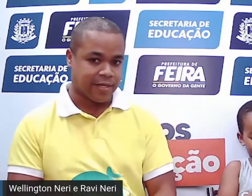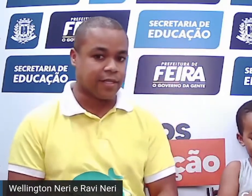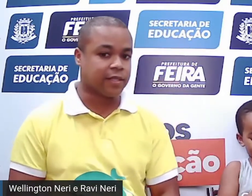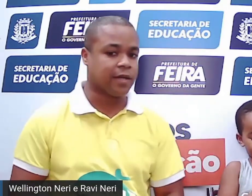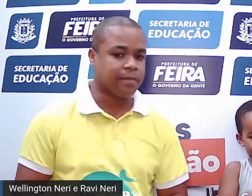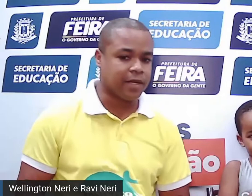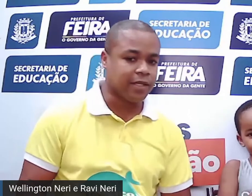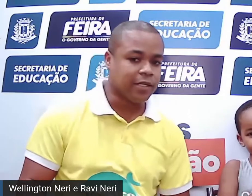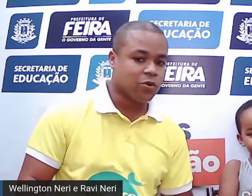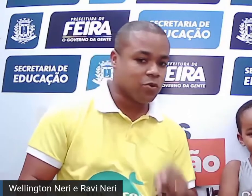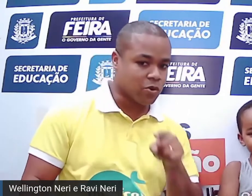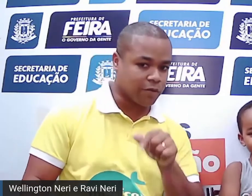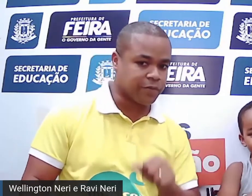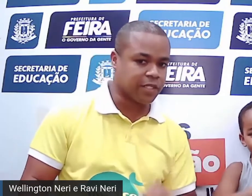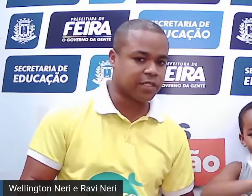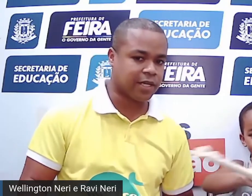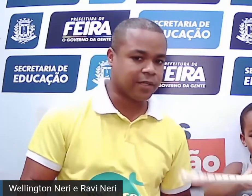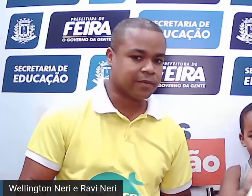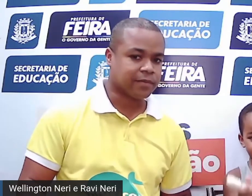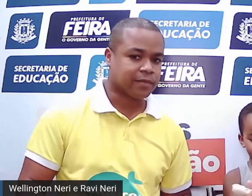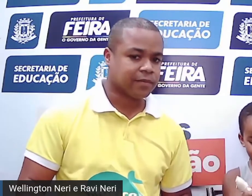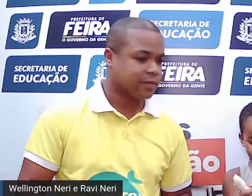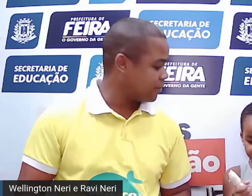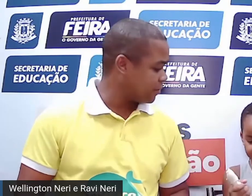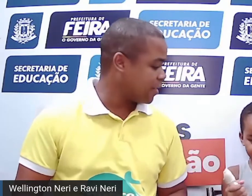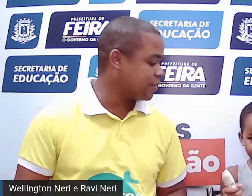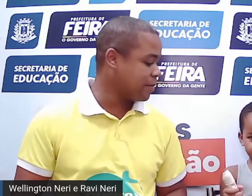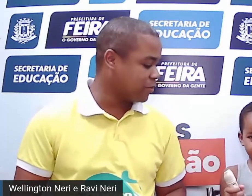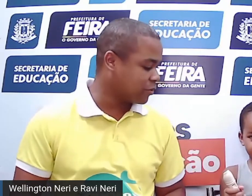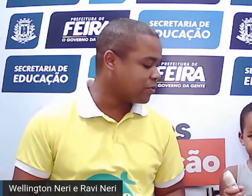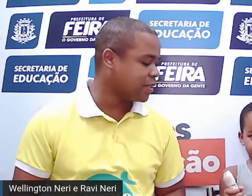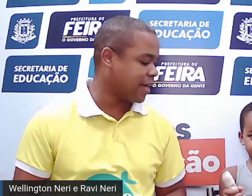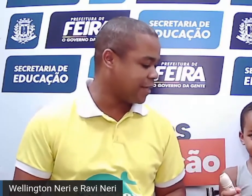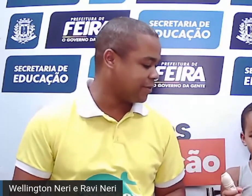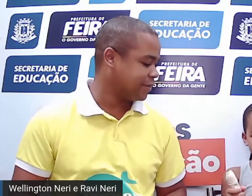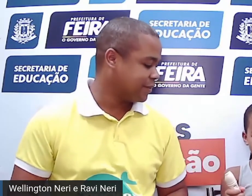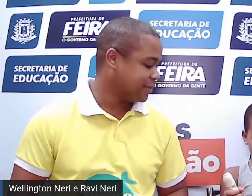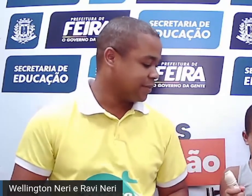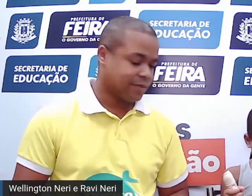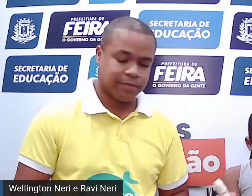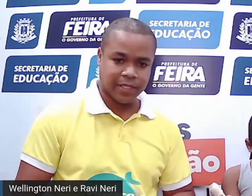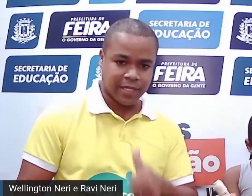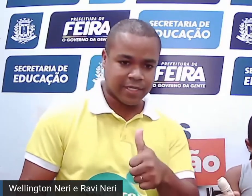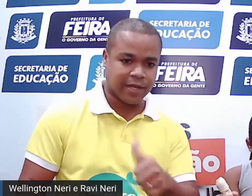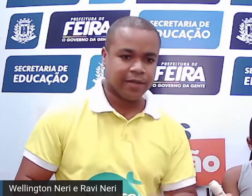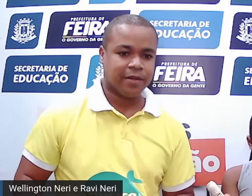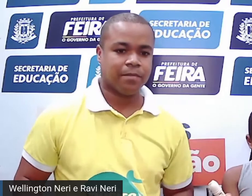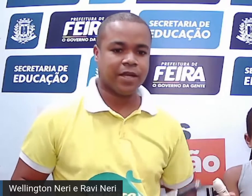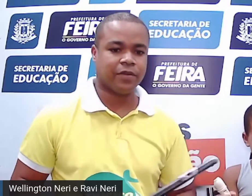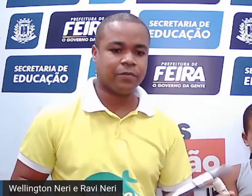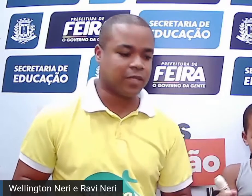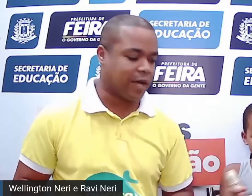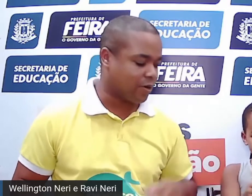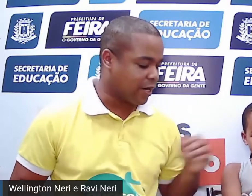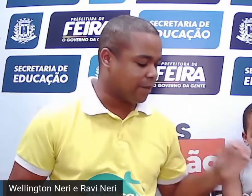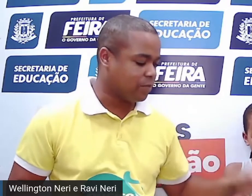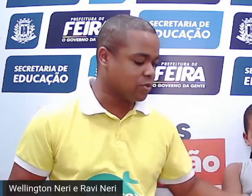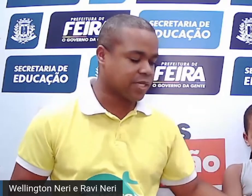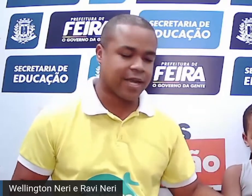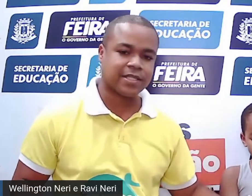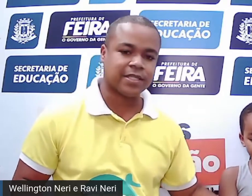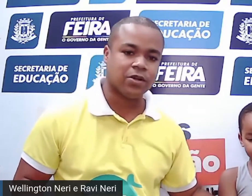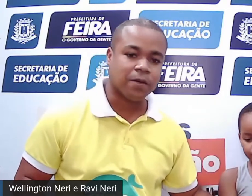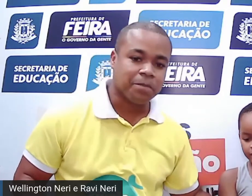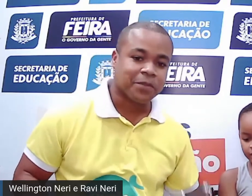Bactérias e também o COVID, né? Tem que ter muito cuidado. Beleza? Mas vamos lá, ó. A